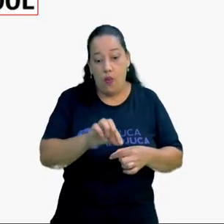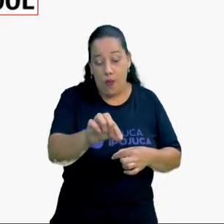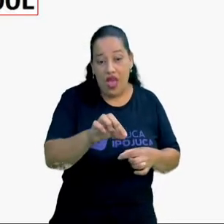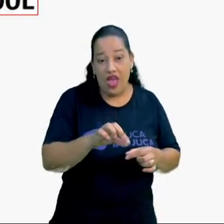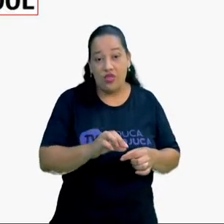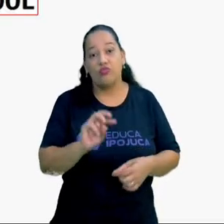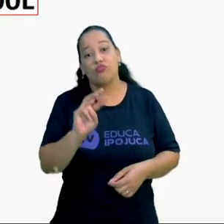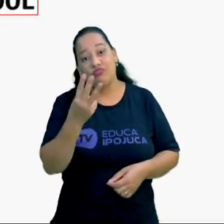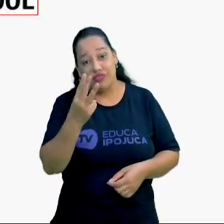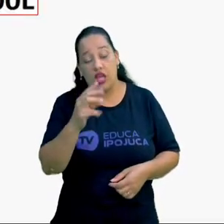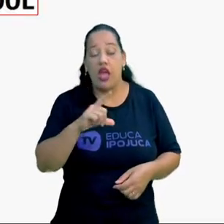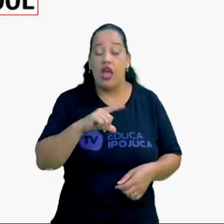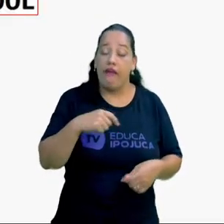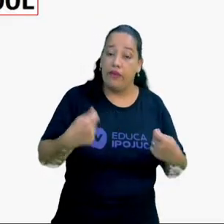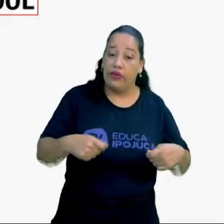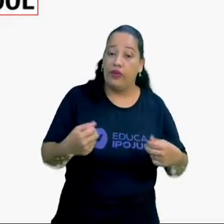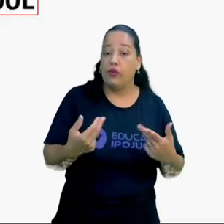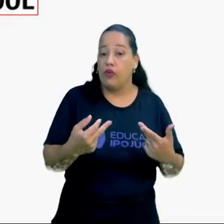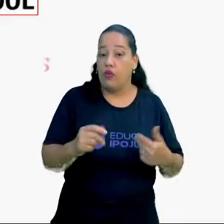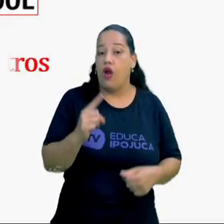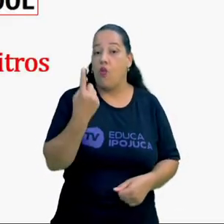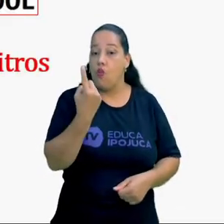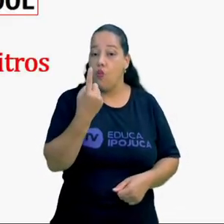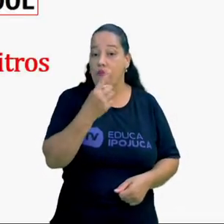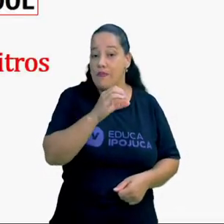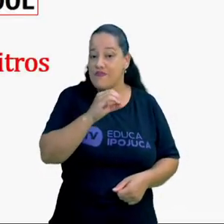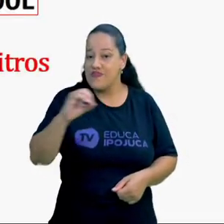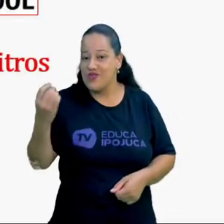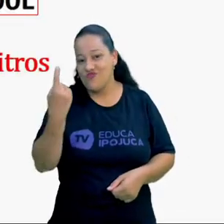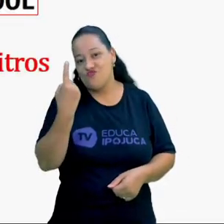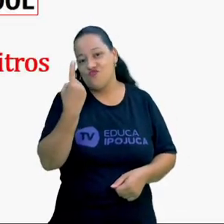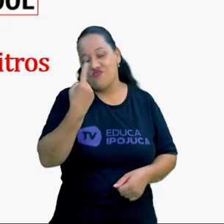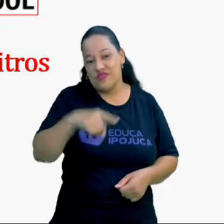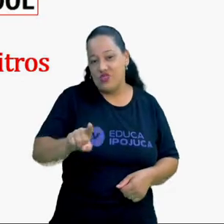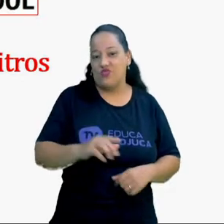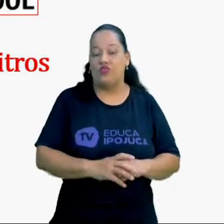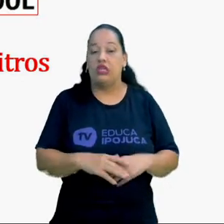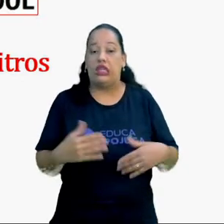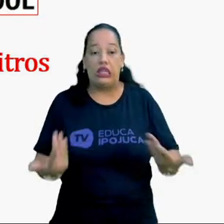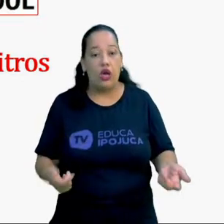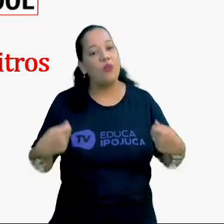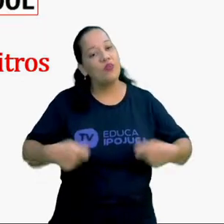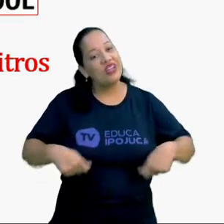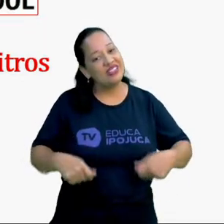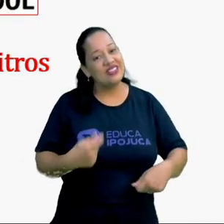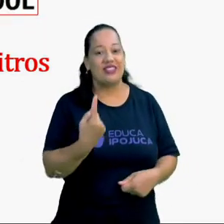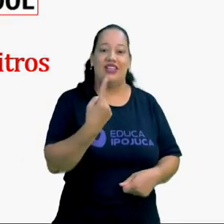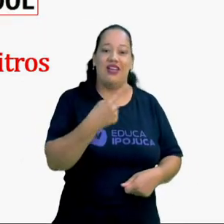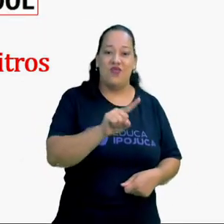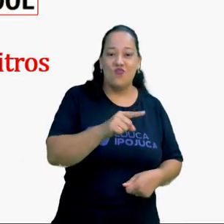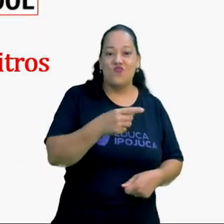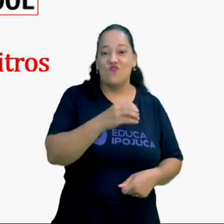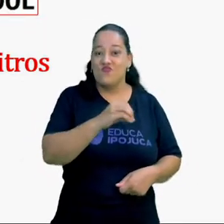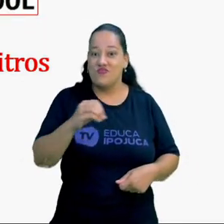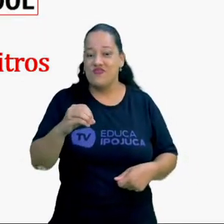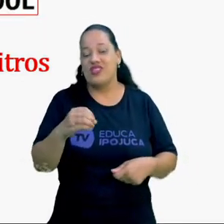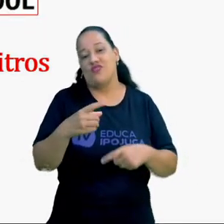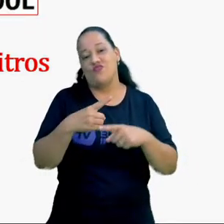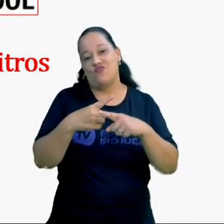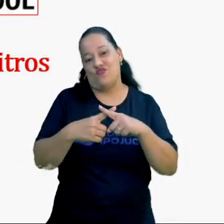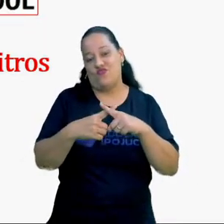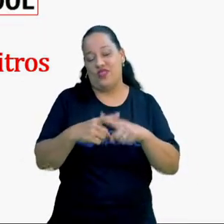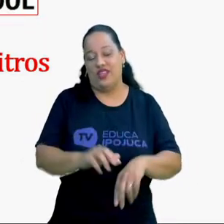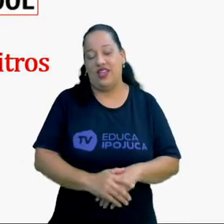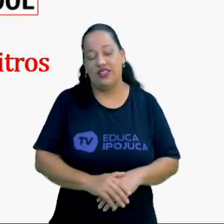a 1.000 litros. Então, o que você vai fazer? Multiplicar por 1.000. Corresponde, então, o volume